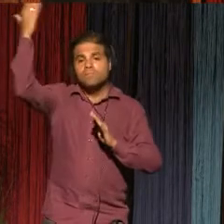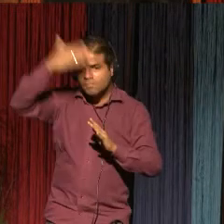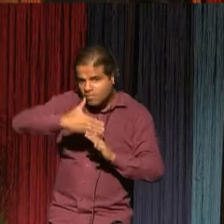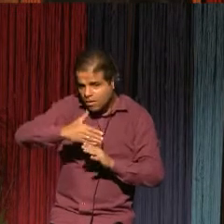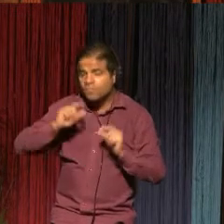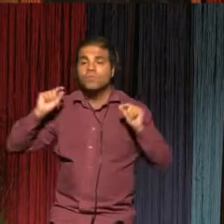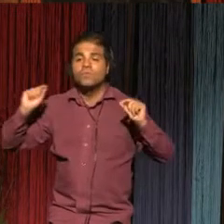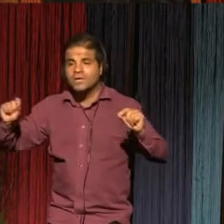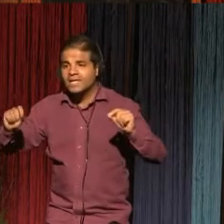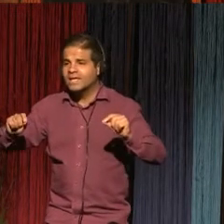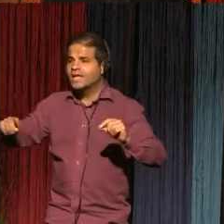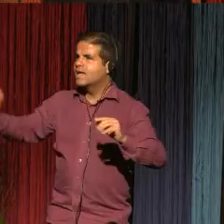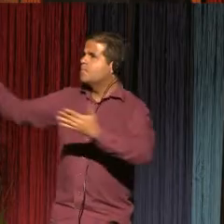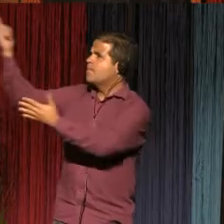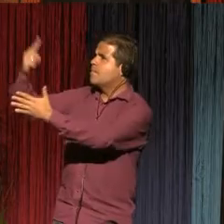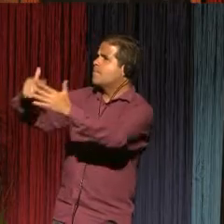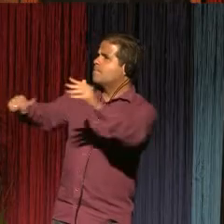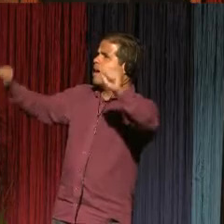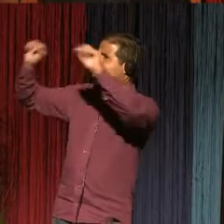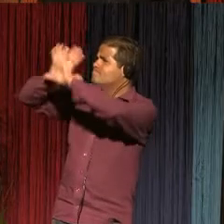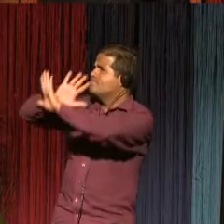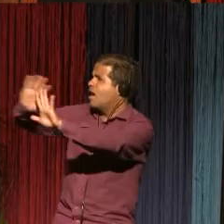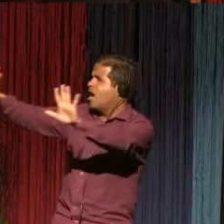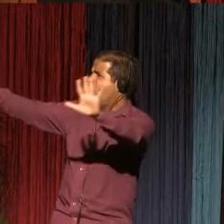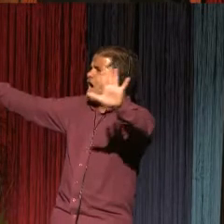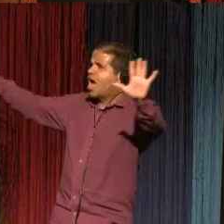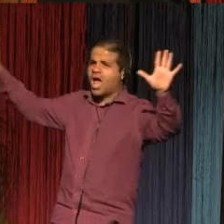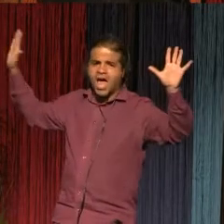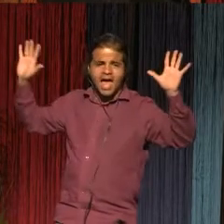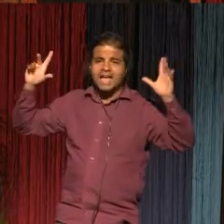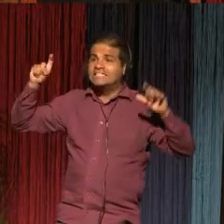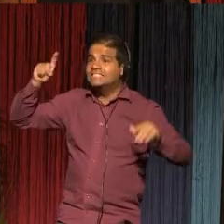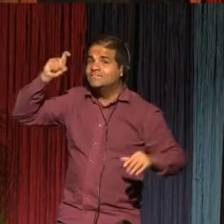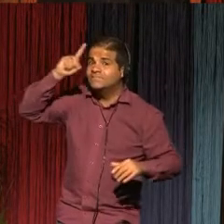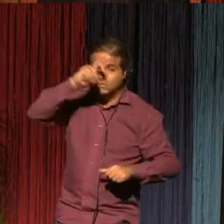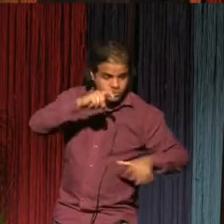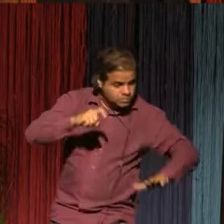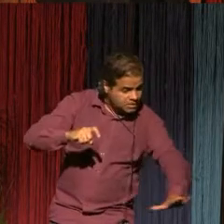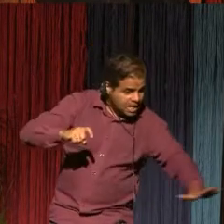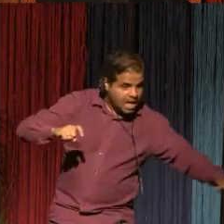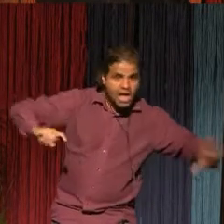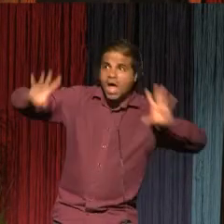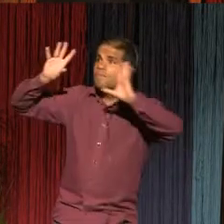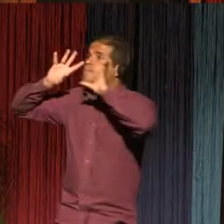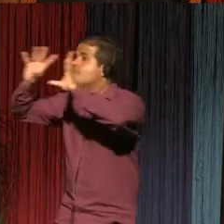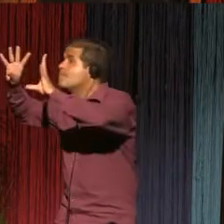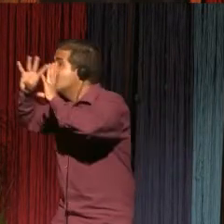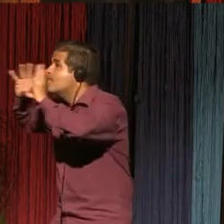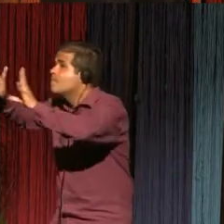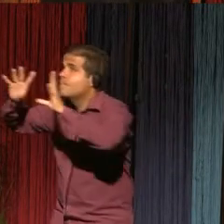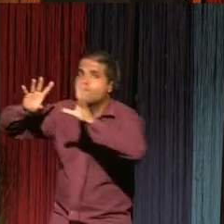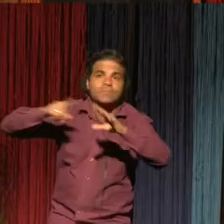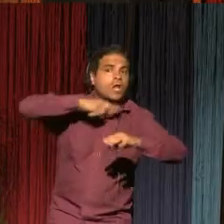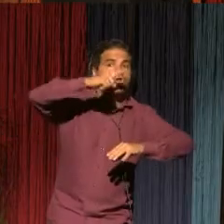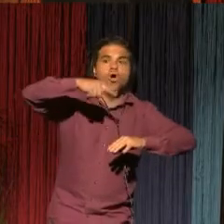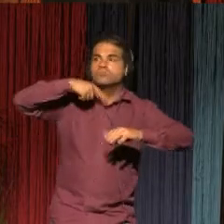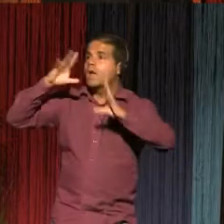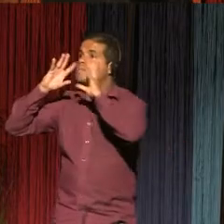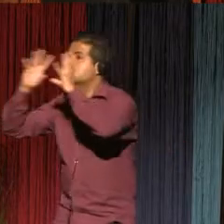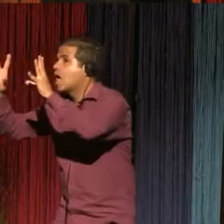que a decoração das paredes dificulta a concentração das crianças, elas se